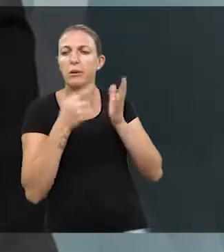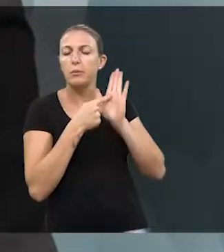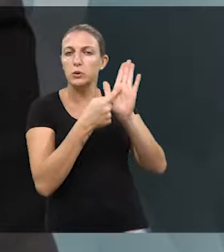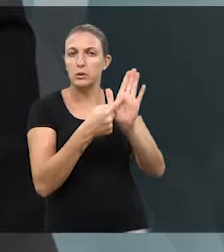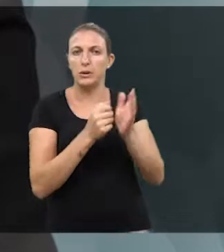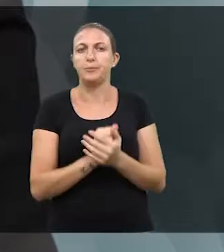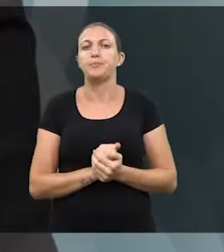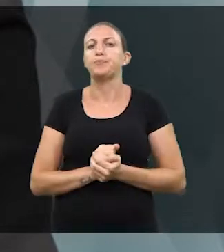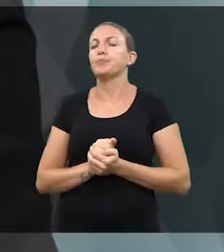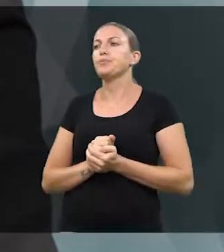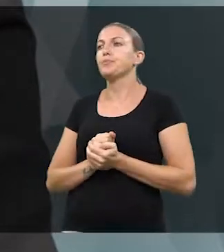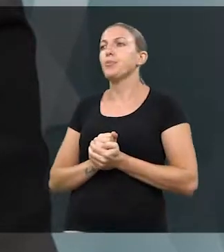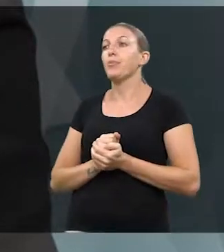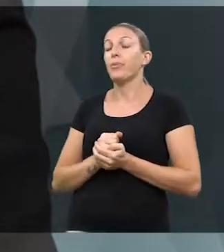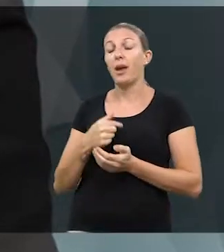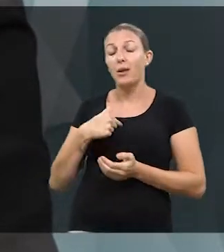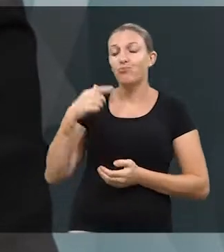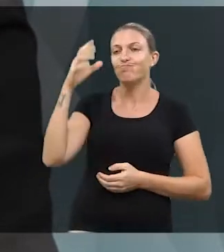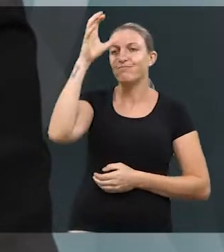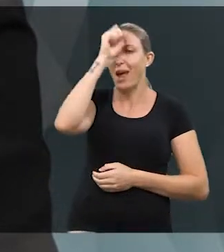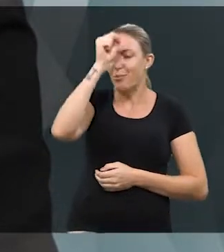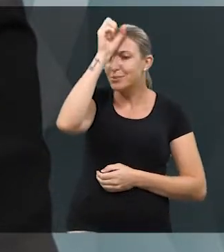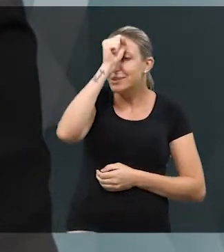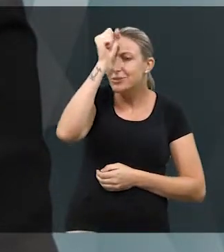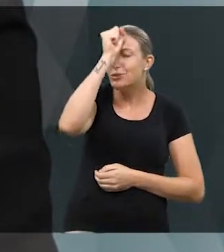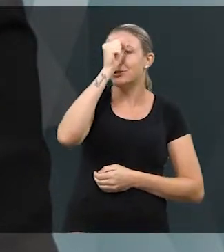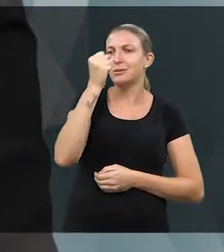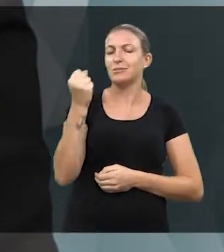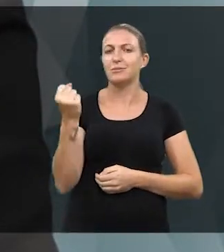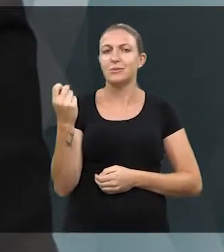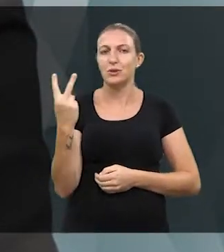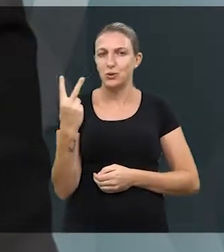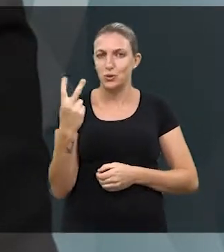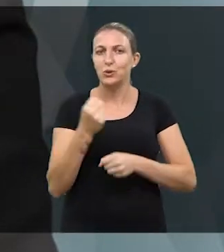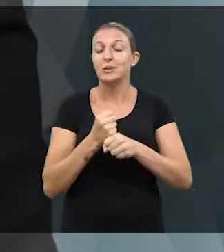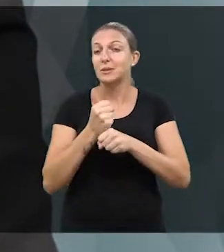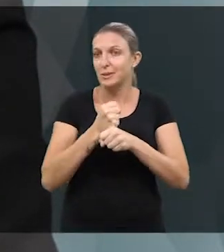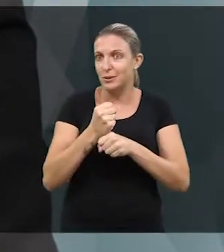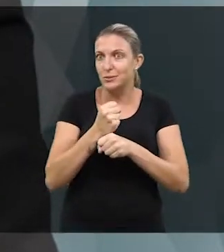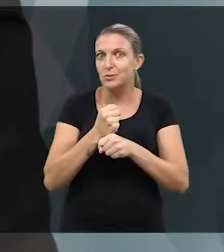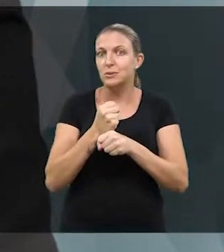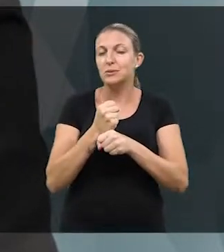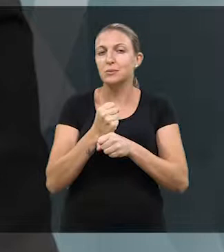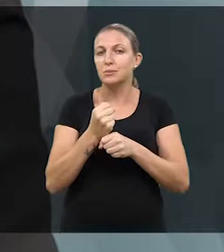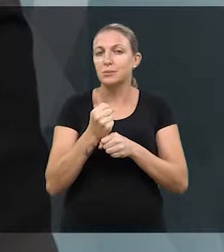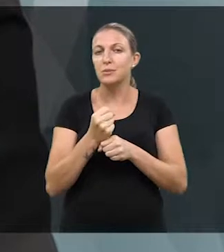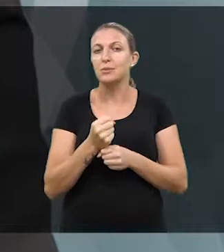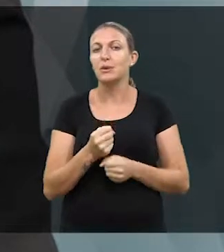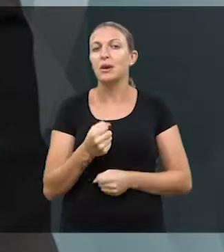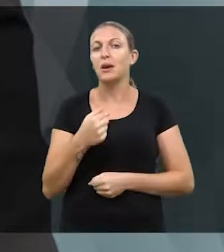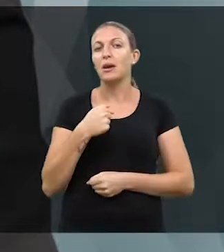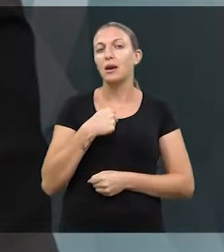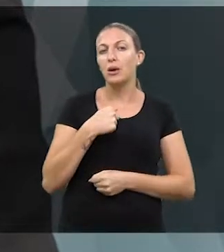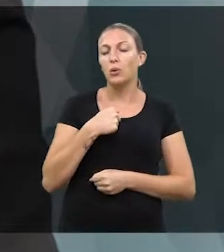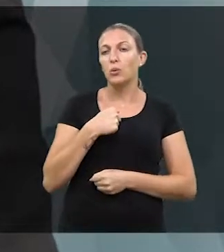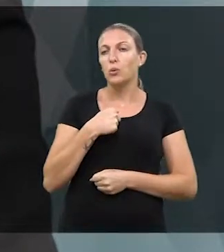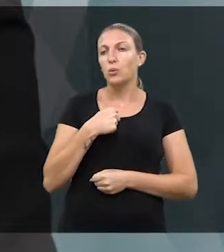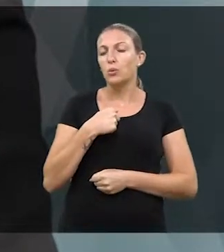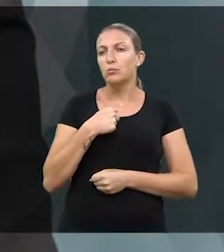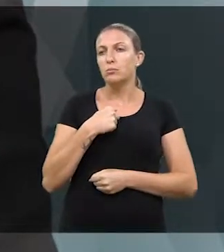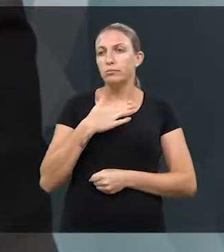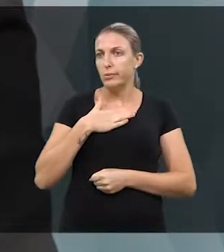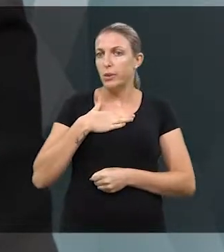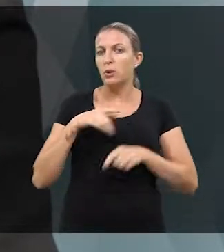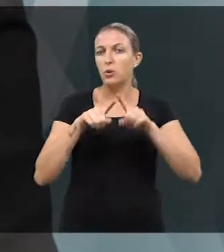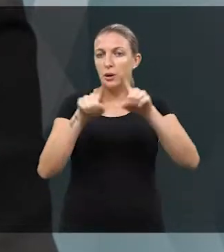uma coisa que a gente foi aprendendo também durante o durante esse período é o nosso gabinete sempre